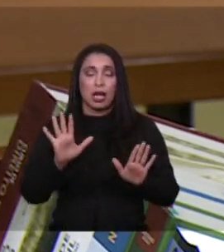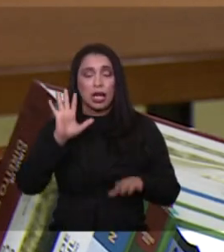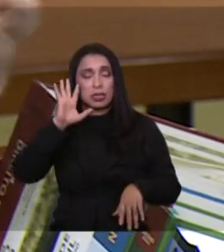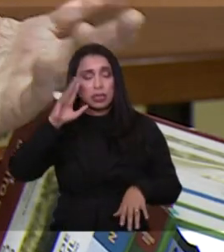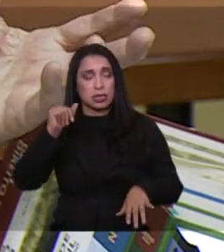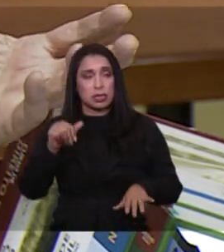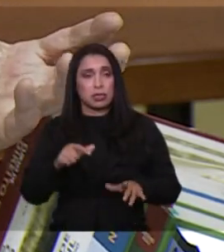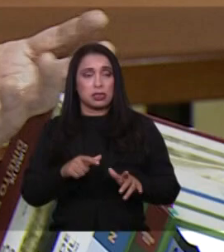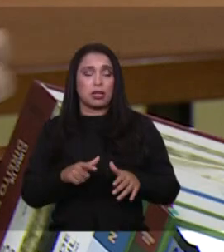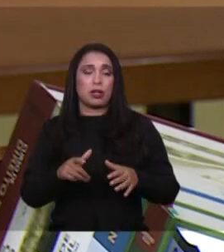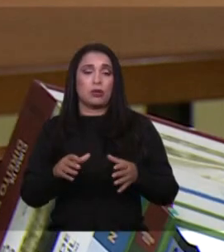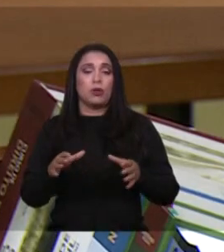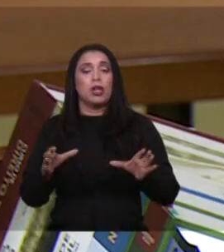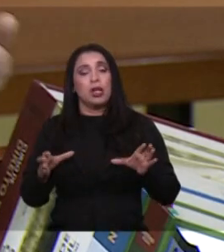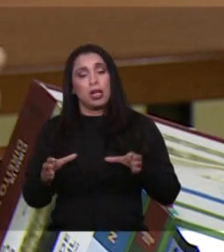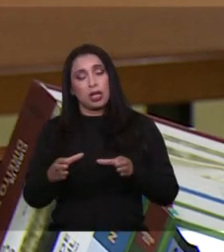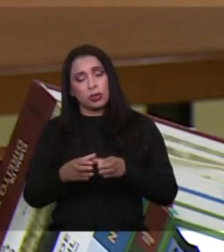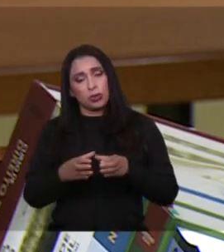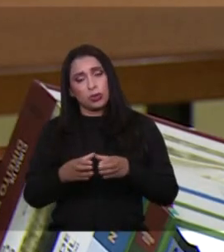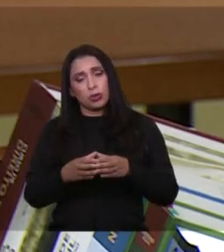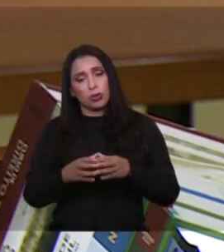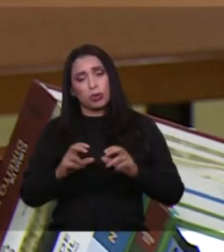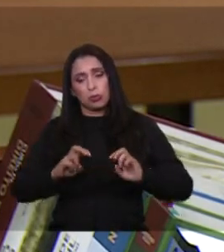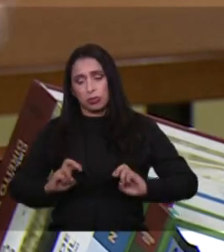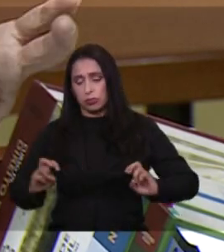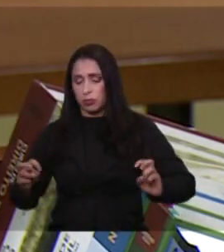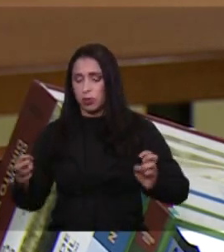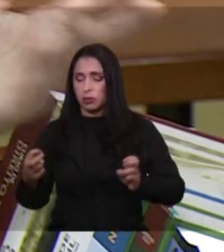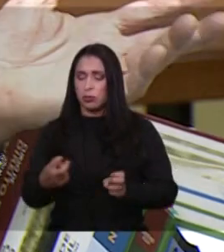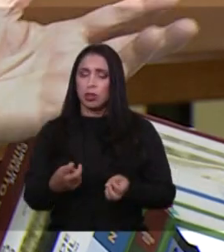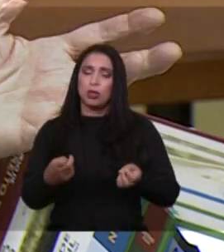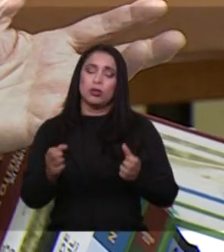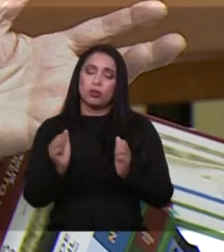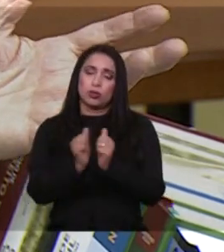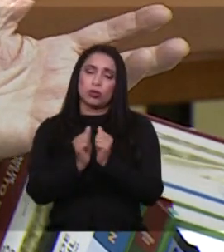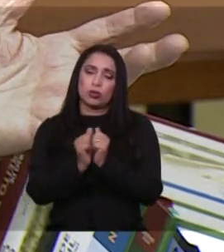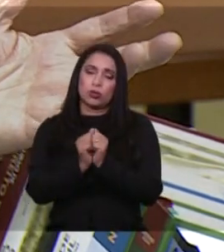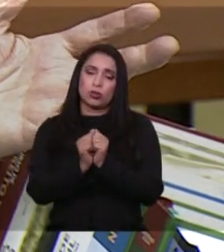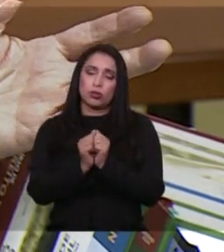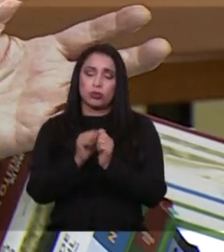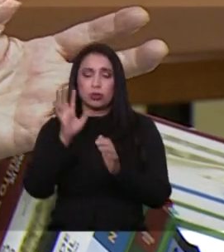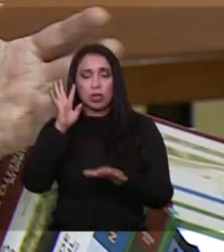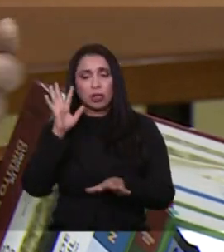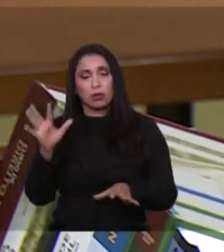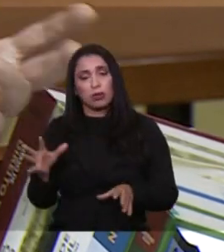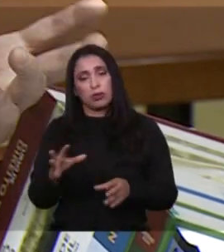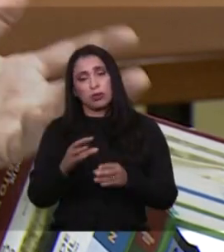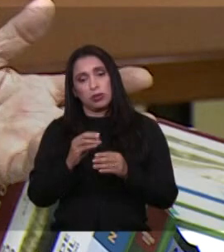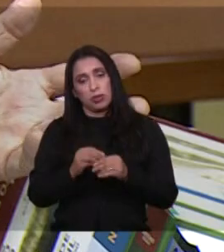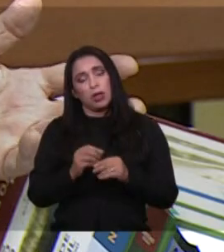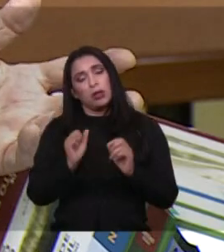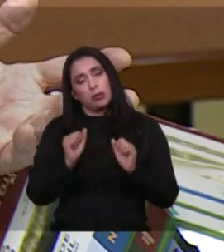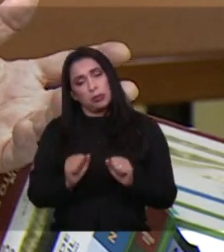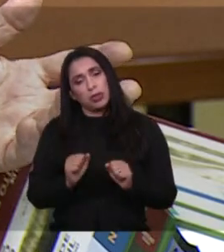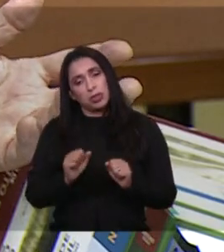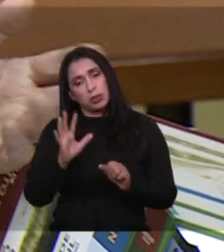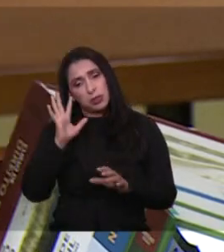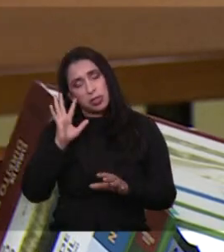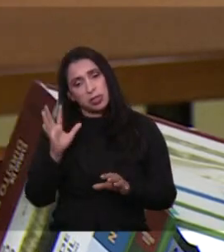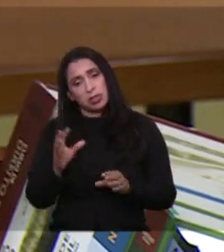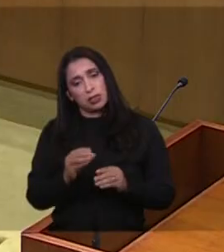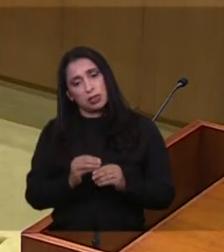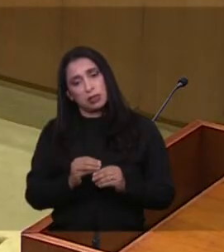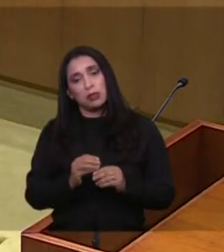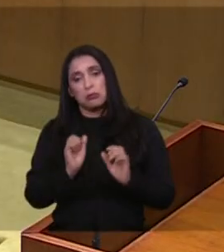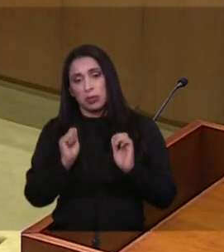que, se nós podemos rever... Claro que nós podemos rever, inclusive, essa conclusão. Podemos rever essa conclusão. Não, nós já